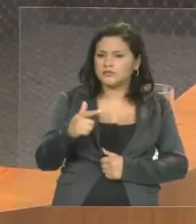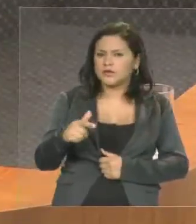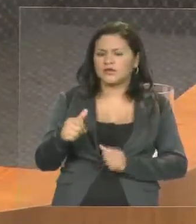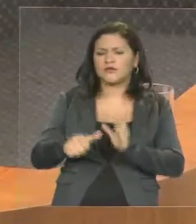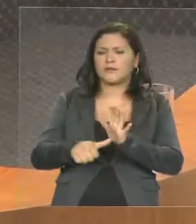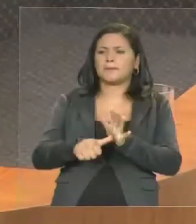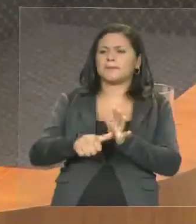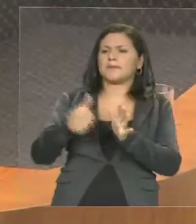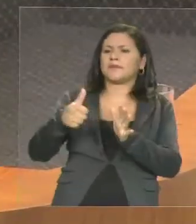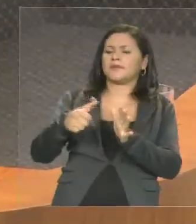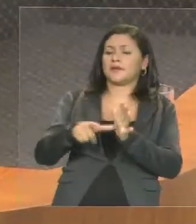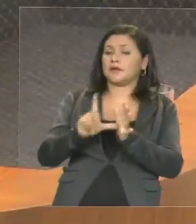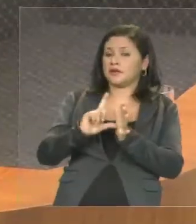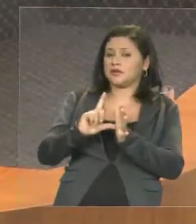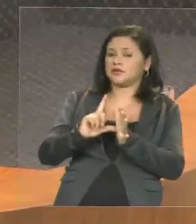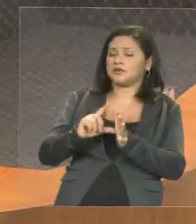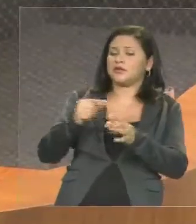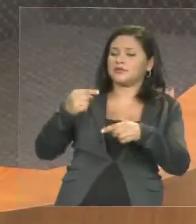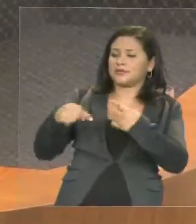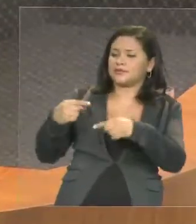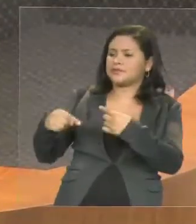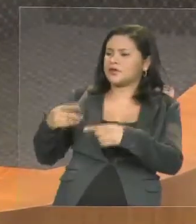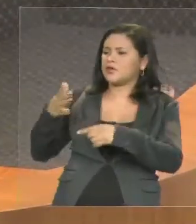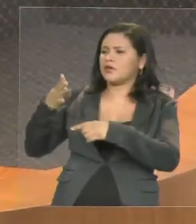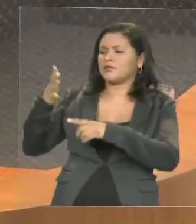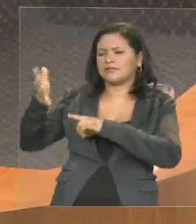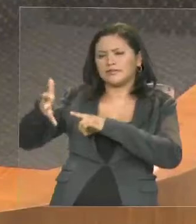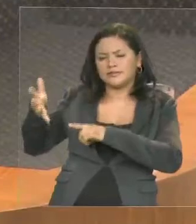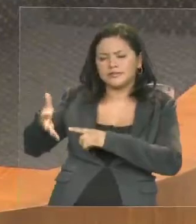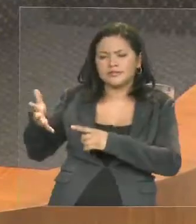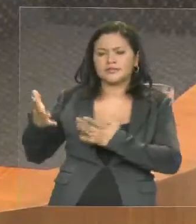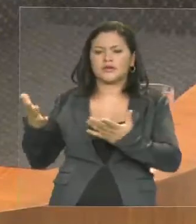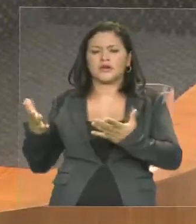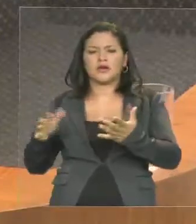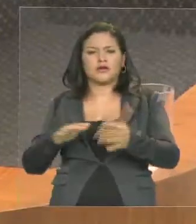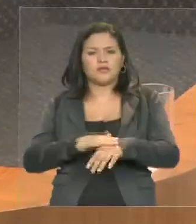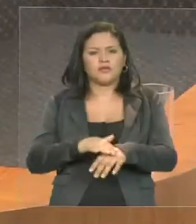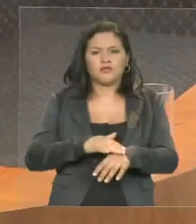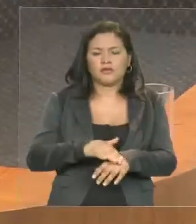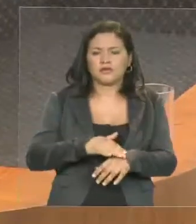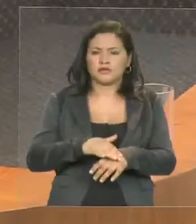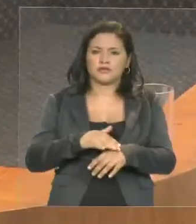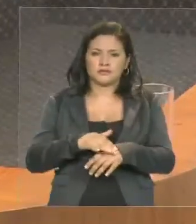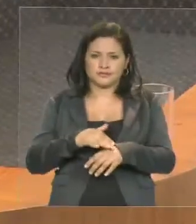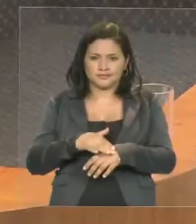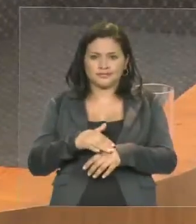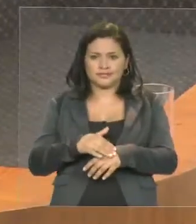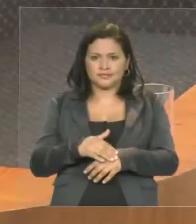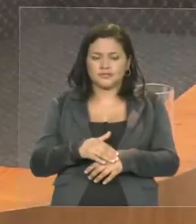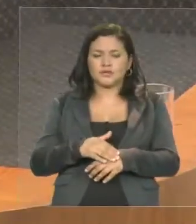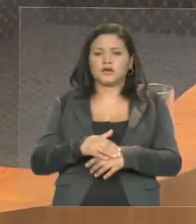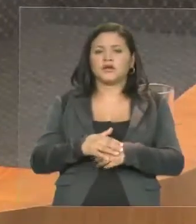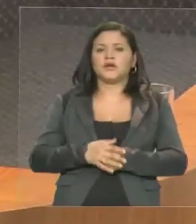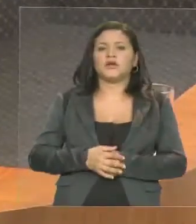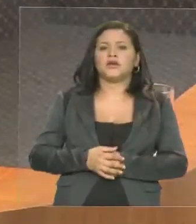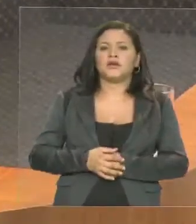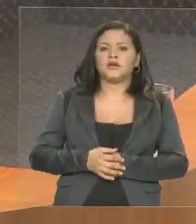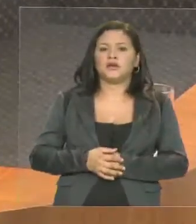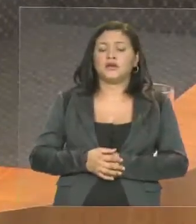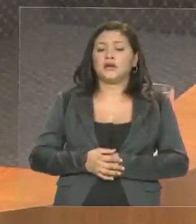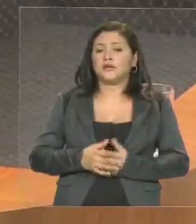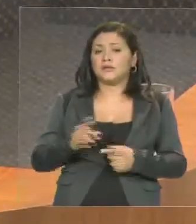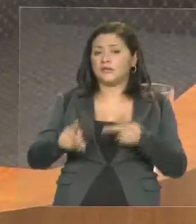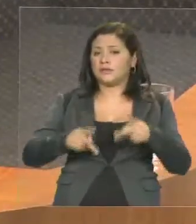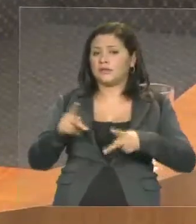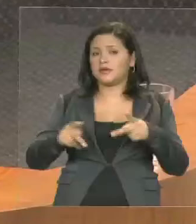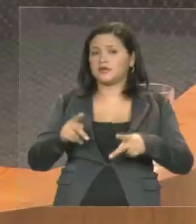o posicionamento eleitoral da população deveria, com certeza, ter sido outro, não elegendo a presidenta Dilma na chapa que ele foi eleito. Quando eu me refiro a isso, eu acho que